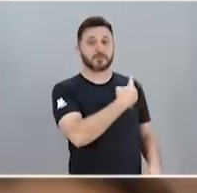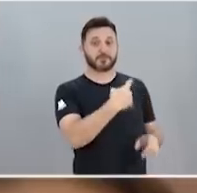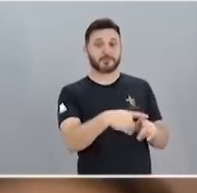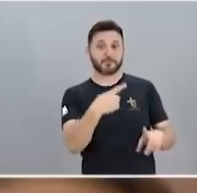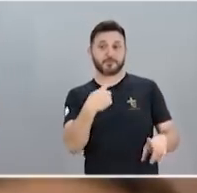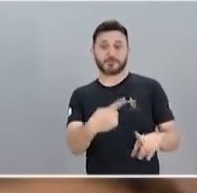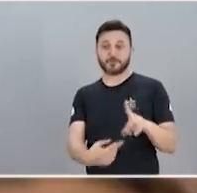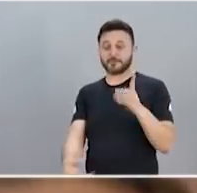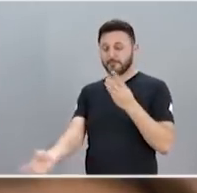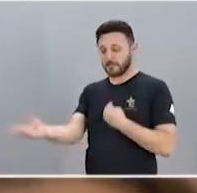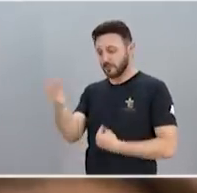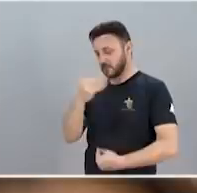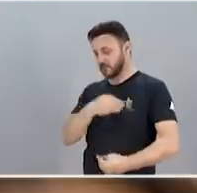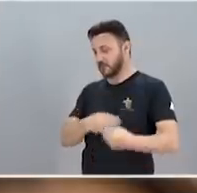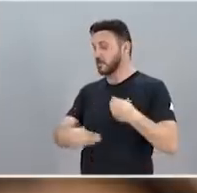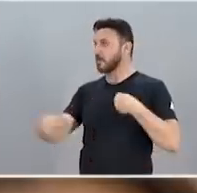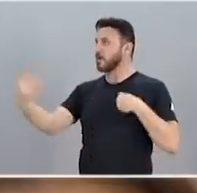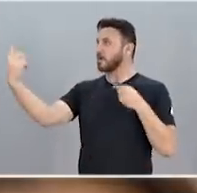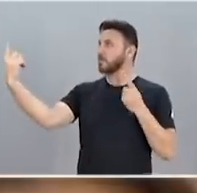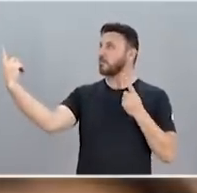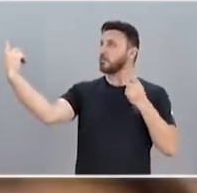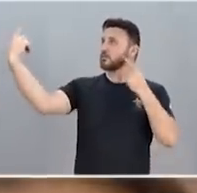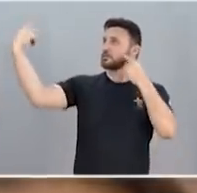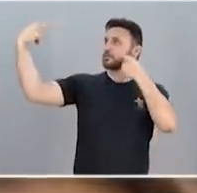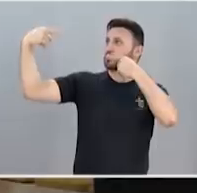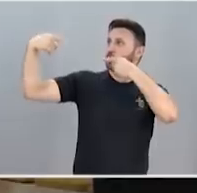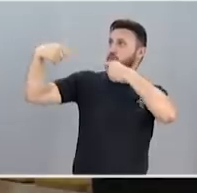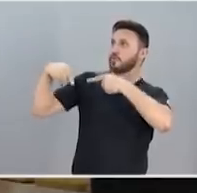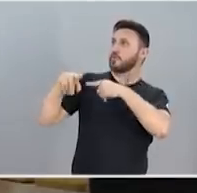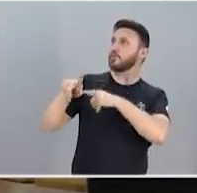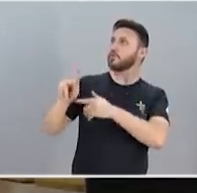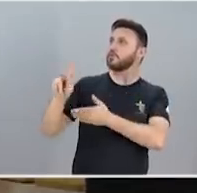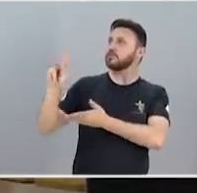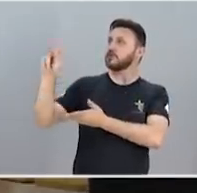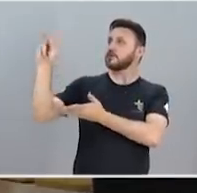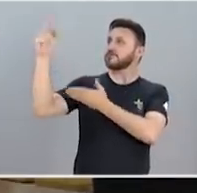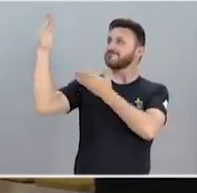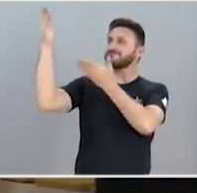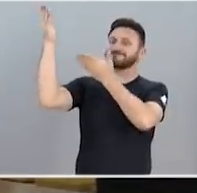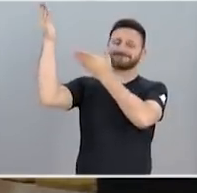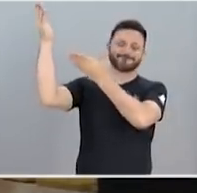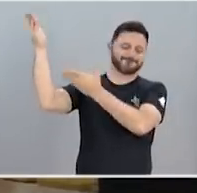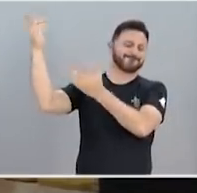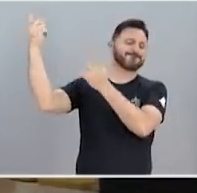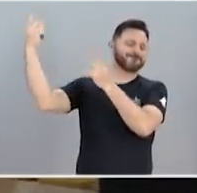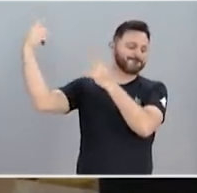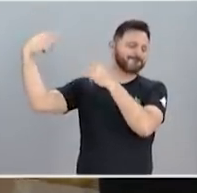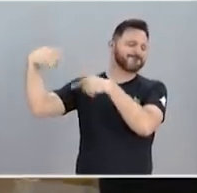nós, pois pecamos contra